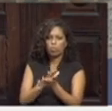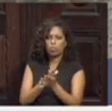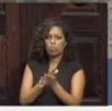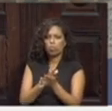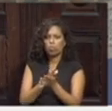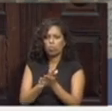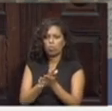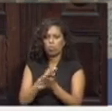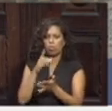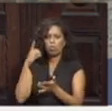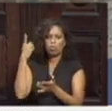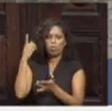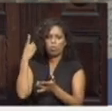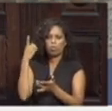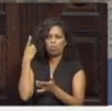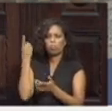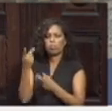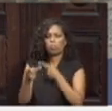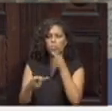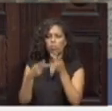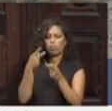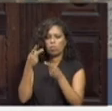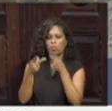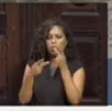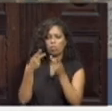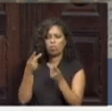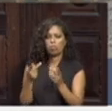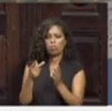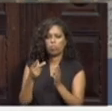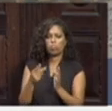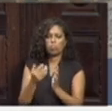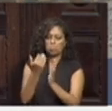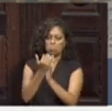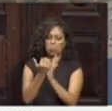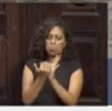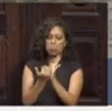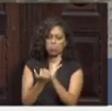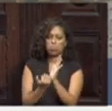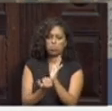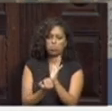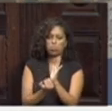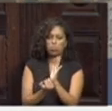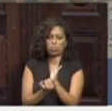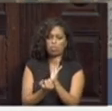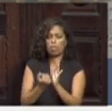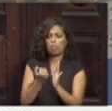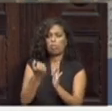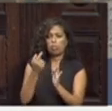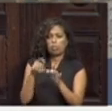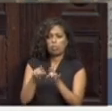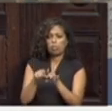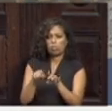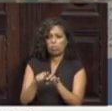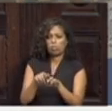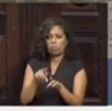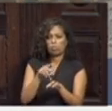pouco conversei com a deputada Marta Rocha e o governador